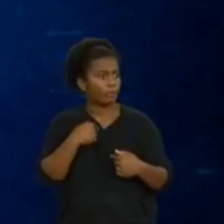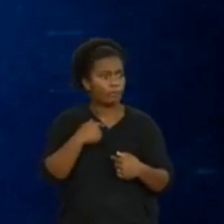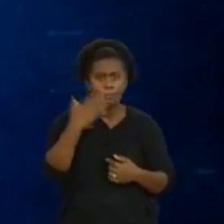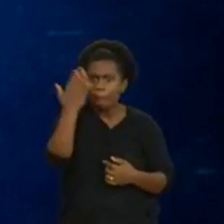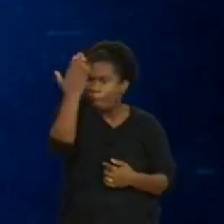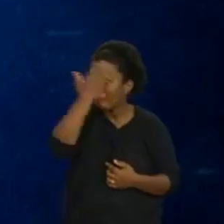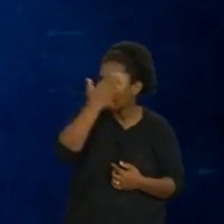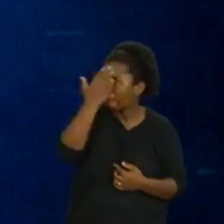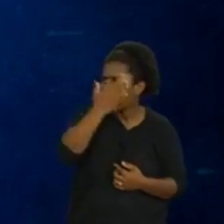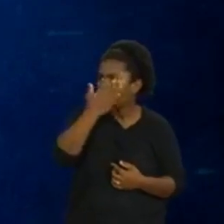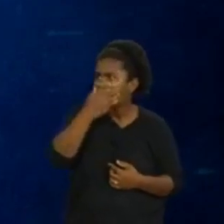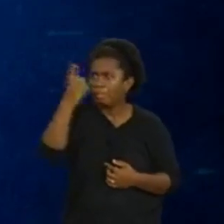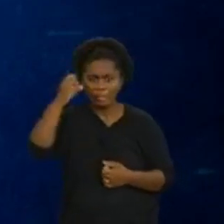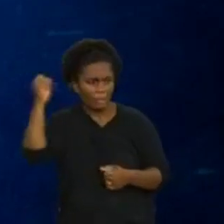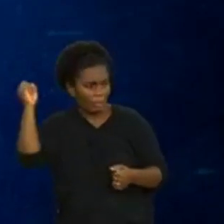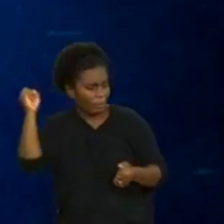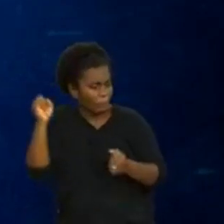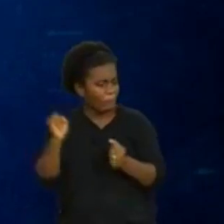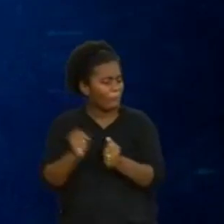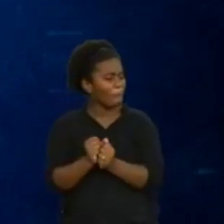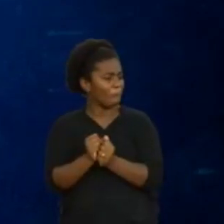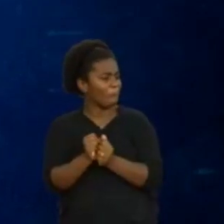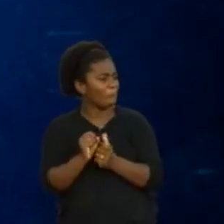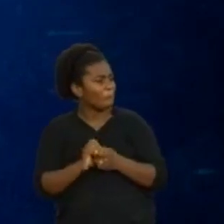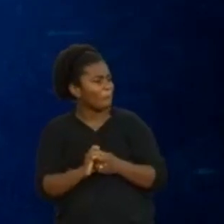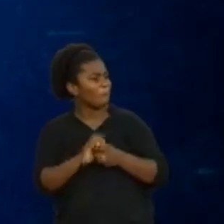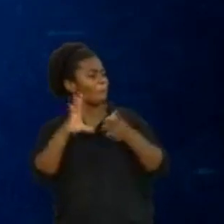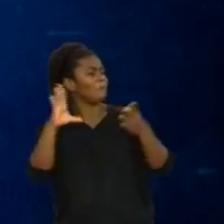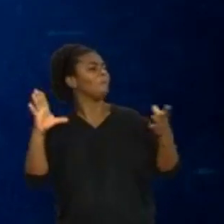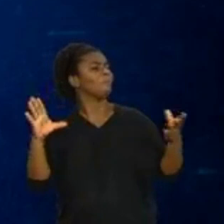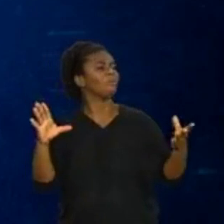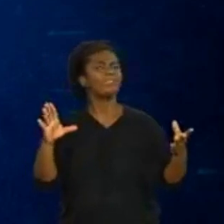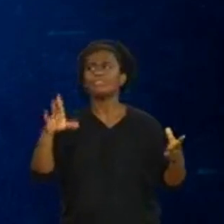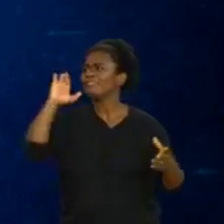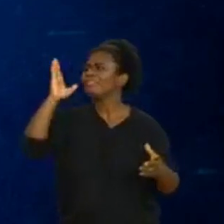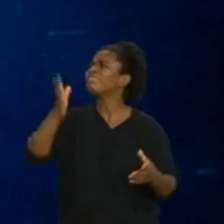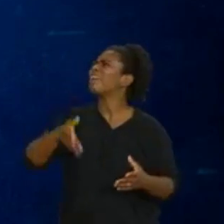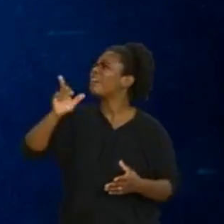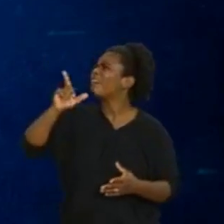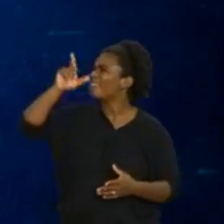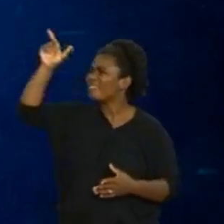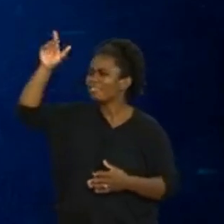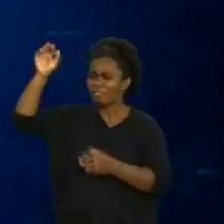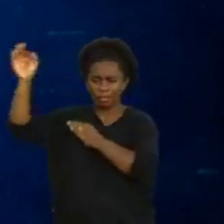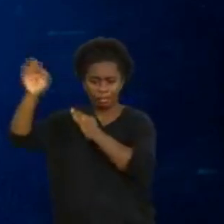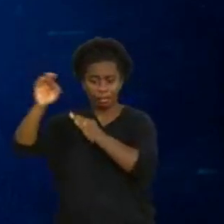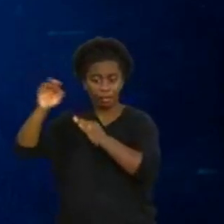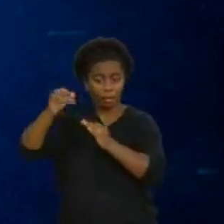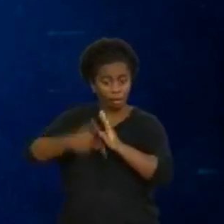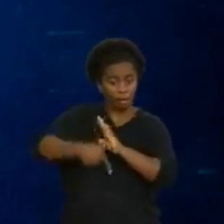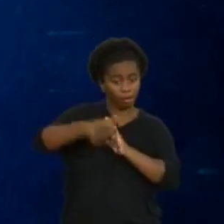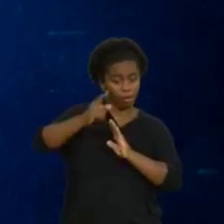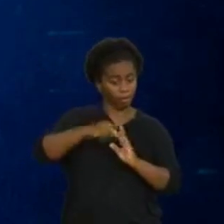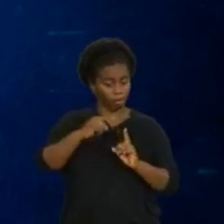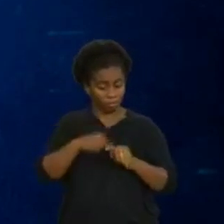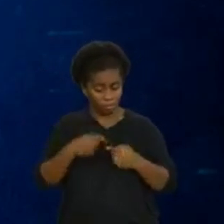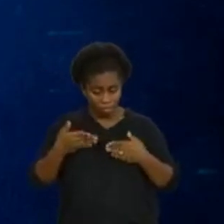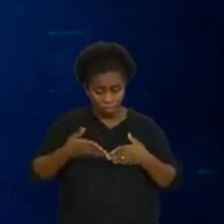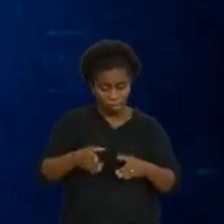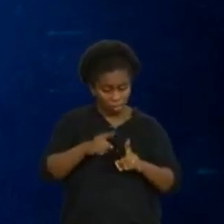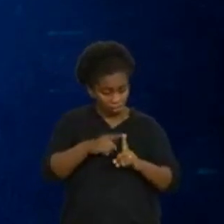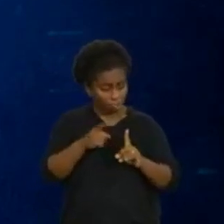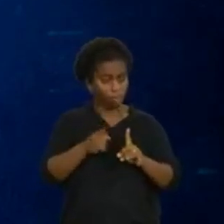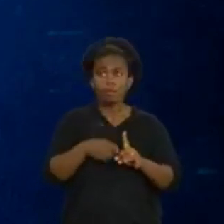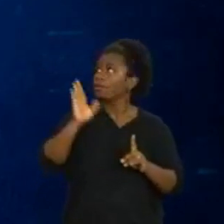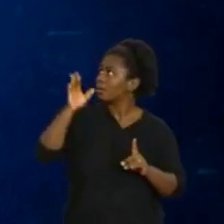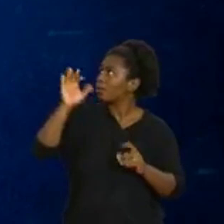nem cheguei a ver. Já tinha um plano certo. Já tinha um plano certo. Antes. Antes de eu nascer. E para